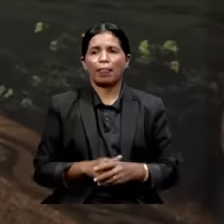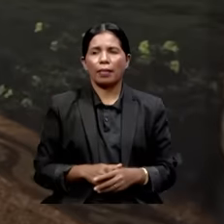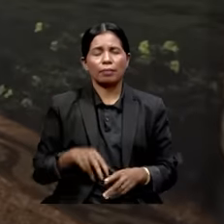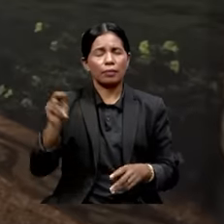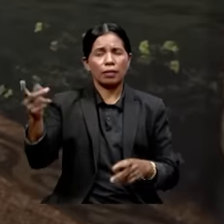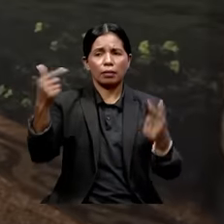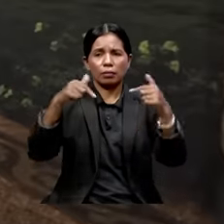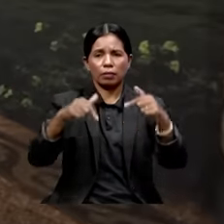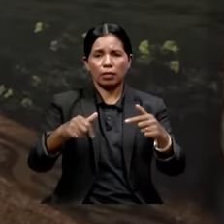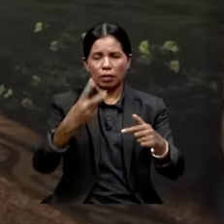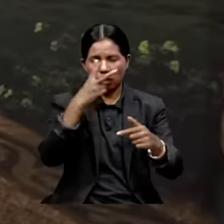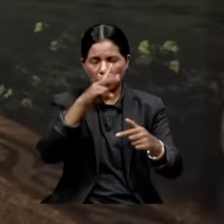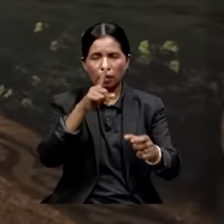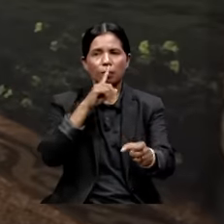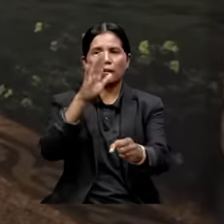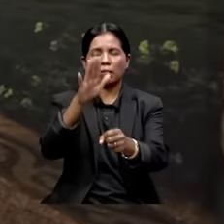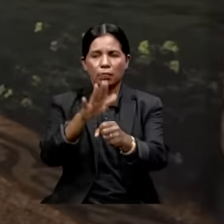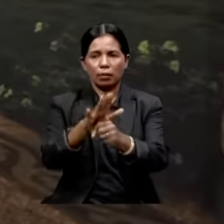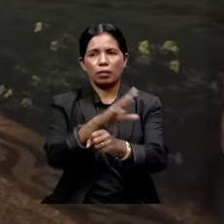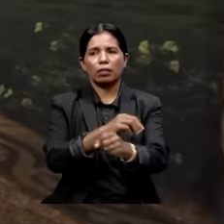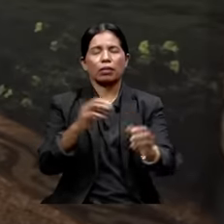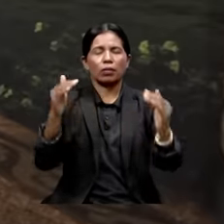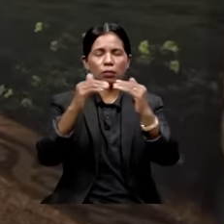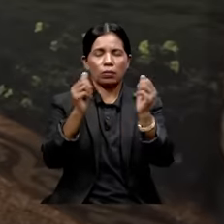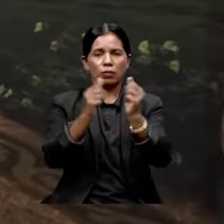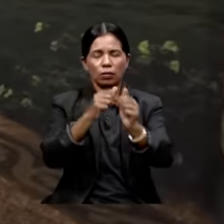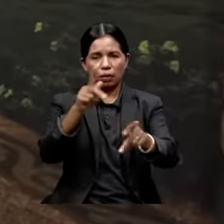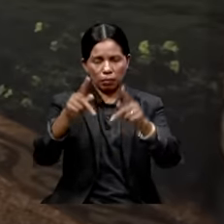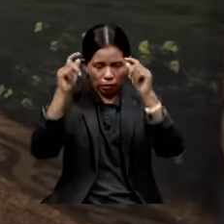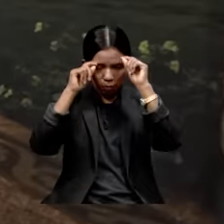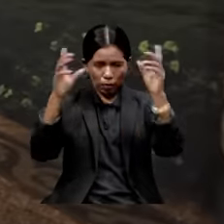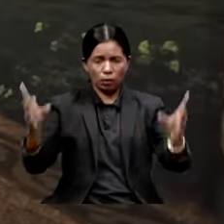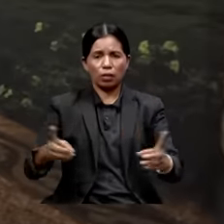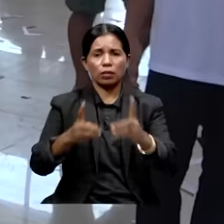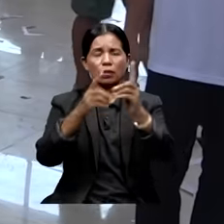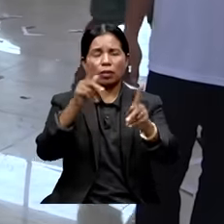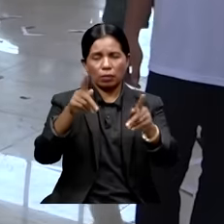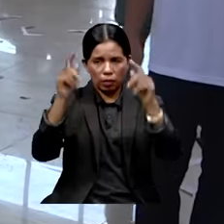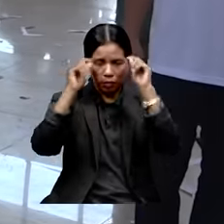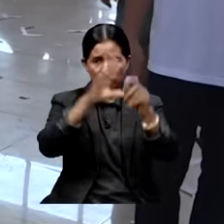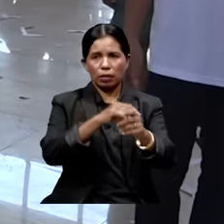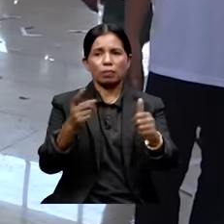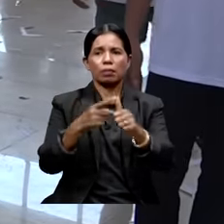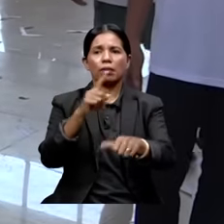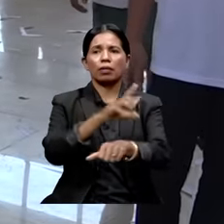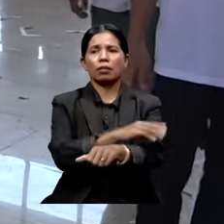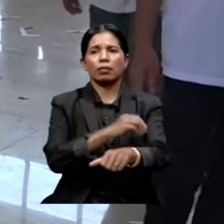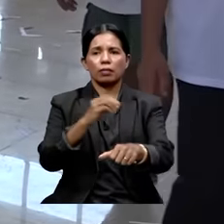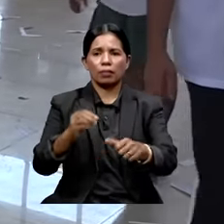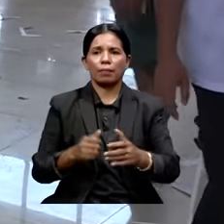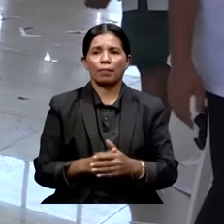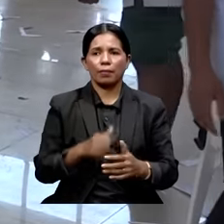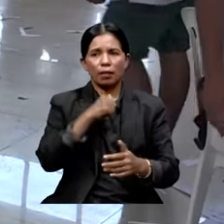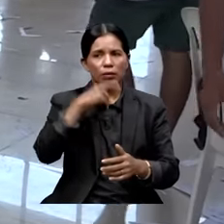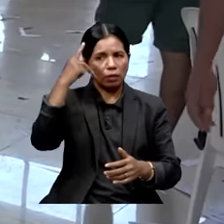aqui para cumprir a promessa, para encontrar o povo timorense. Então, o povo se deve preparar primeiramente no coração. Abu